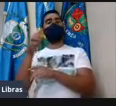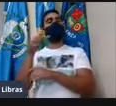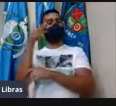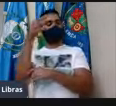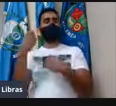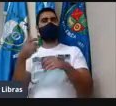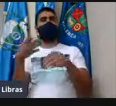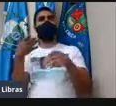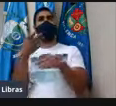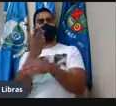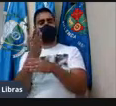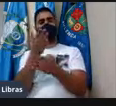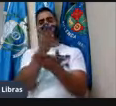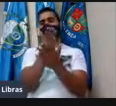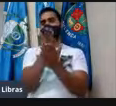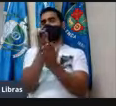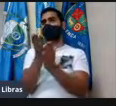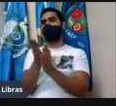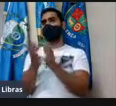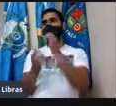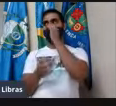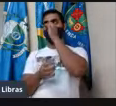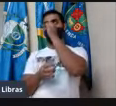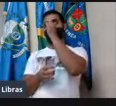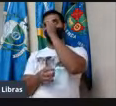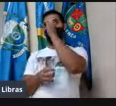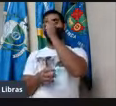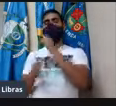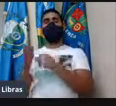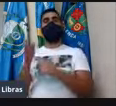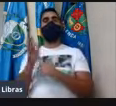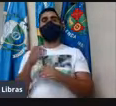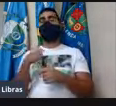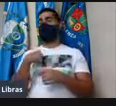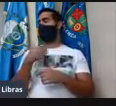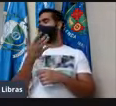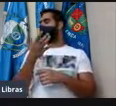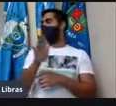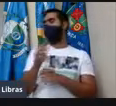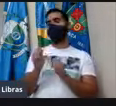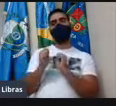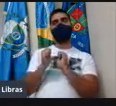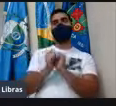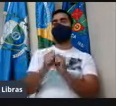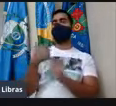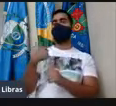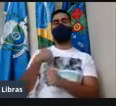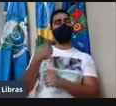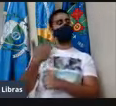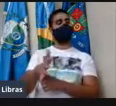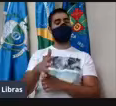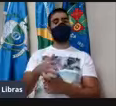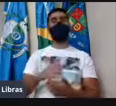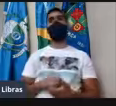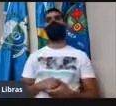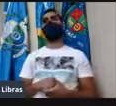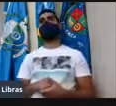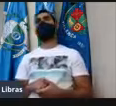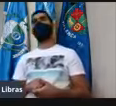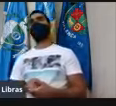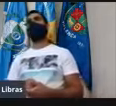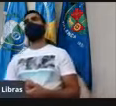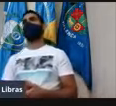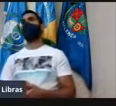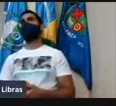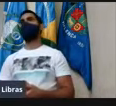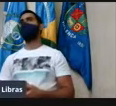ter que aprovar um parcelamento aqui. Você já pensou? Eu não quero participar disso, eu não quero. Eu queria só que você me